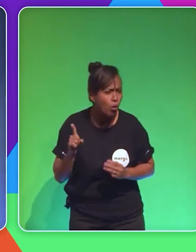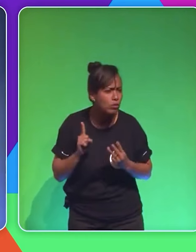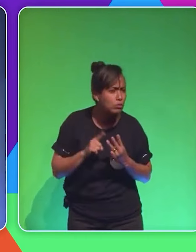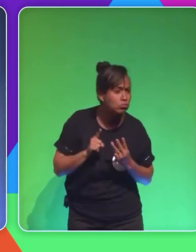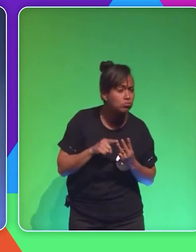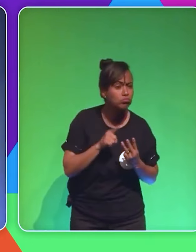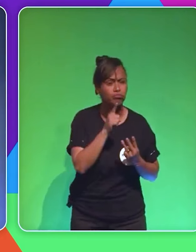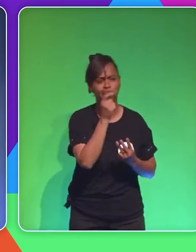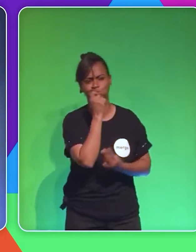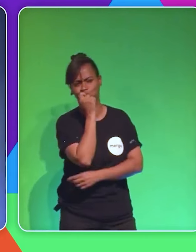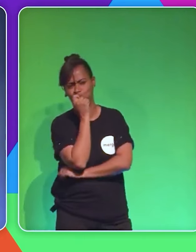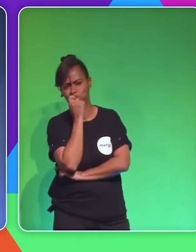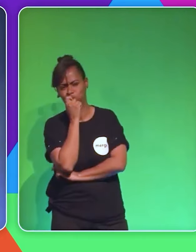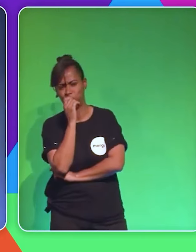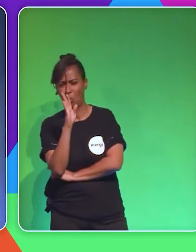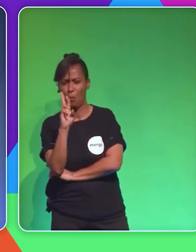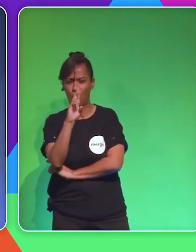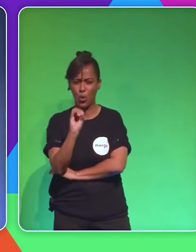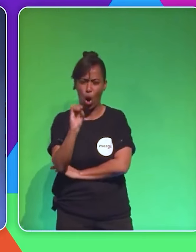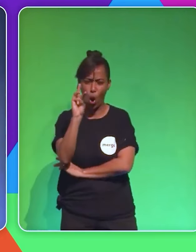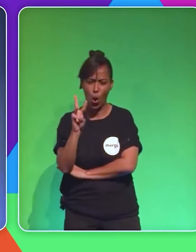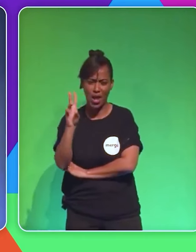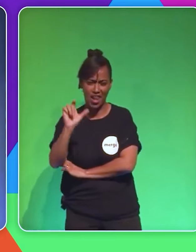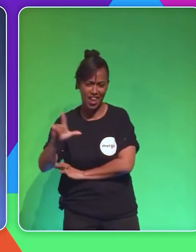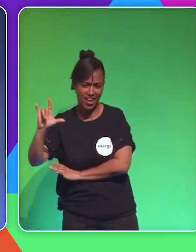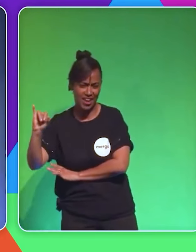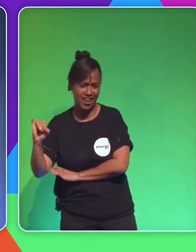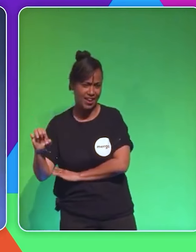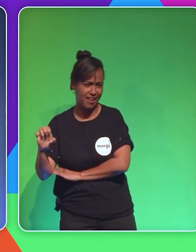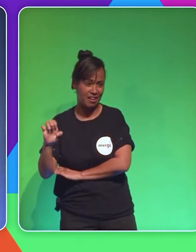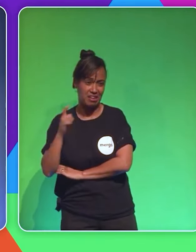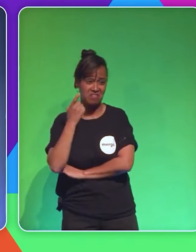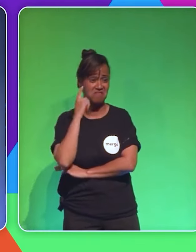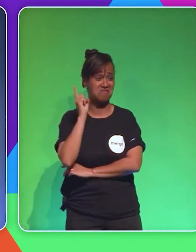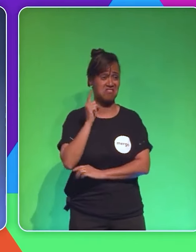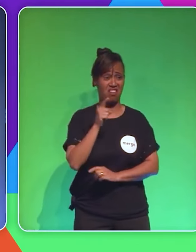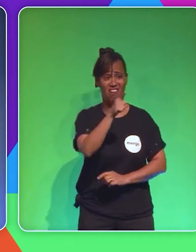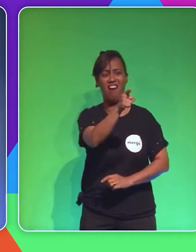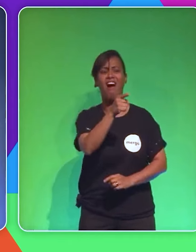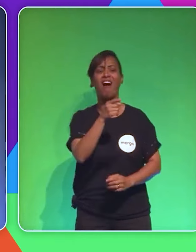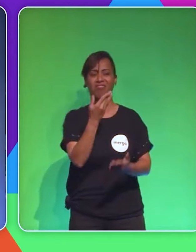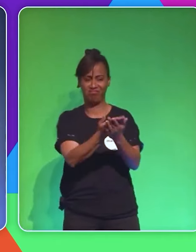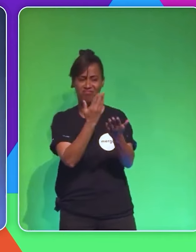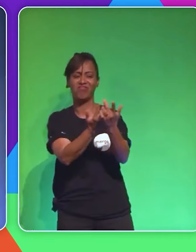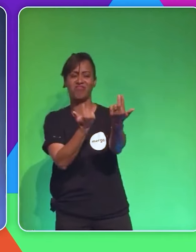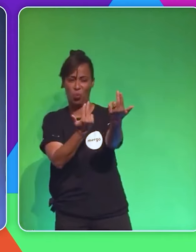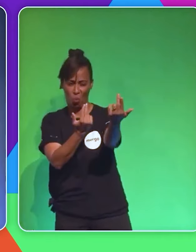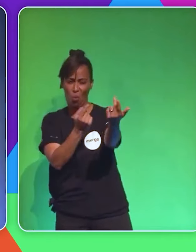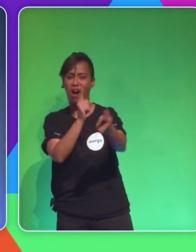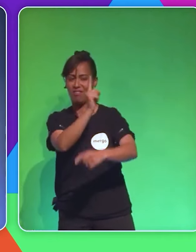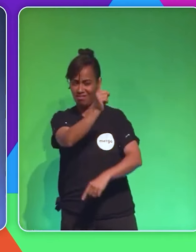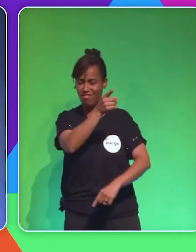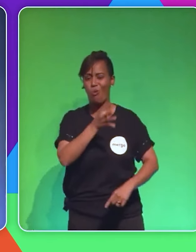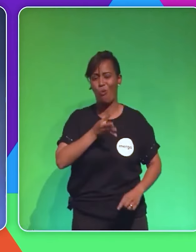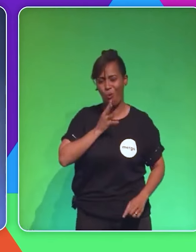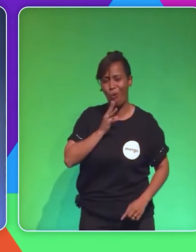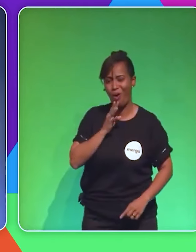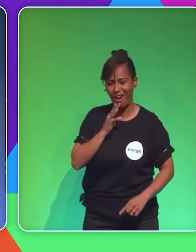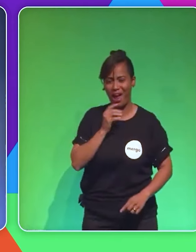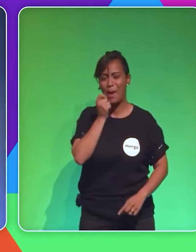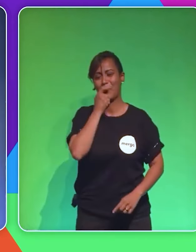você Apelou caramba por isso que é bom fazer palestra com nerd o pessoal entende